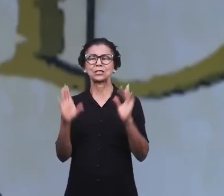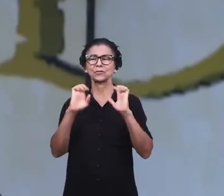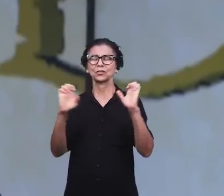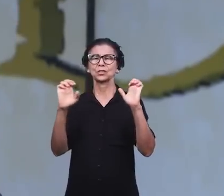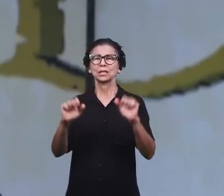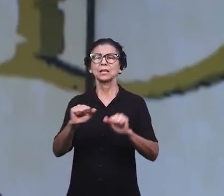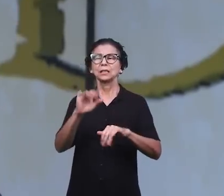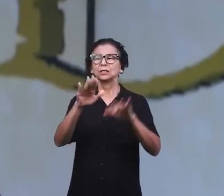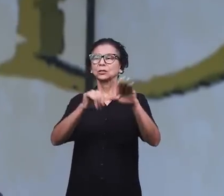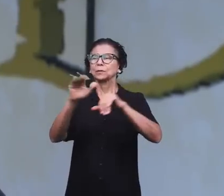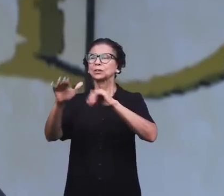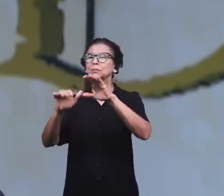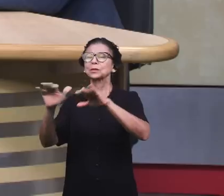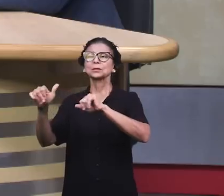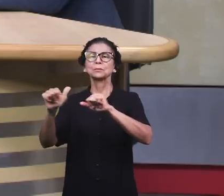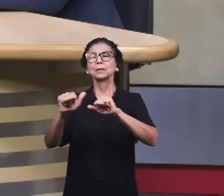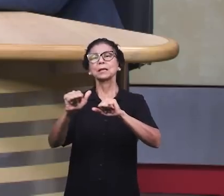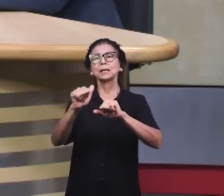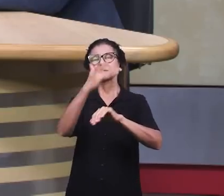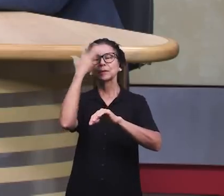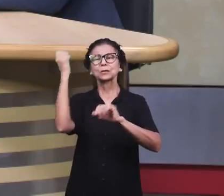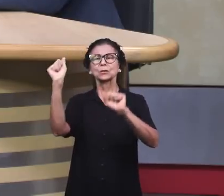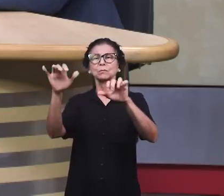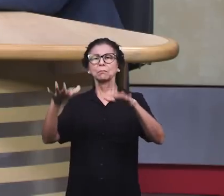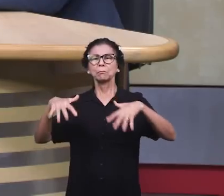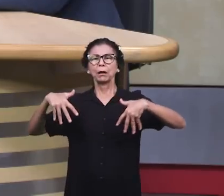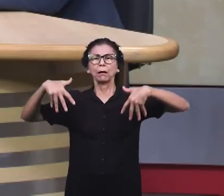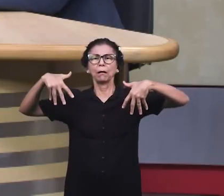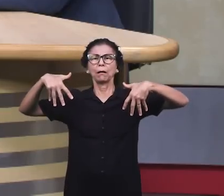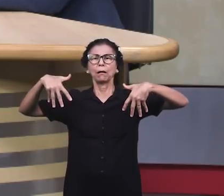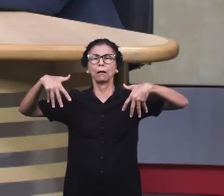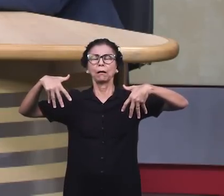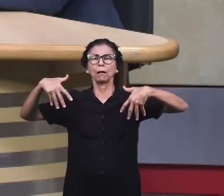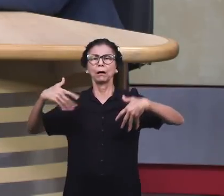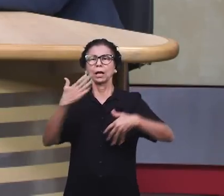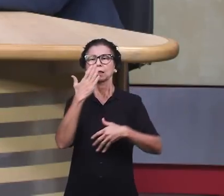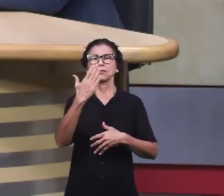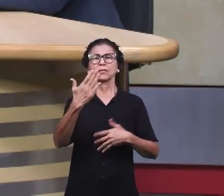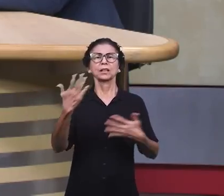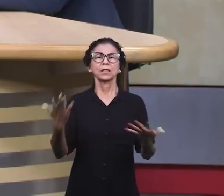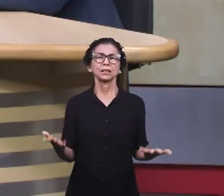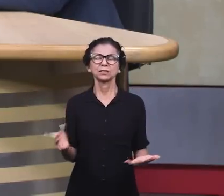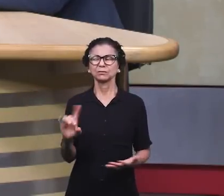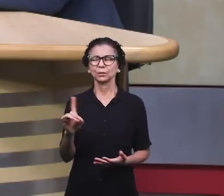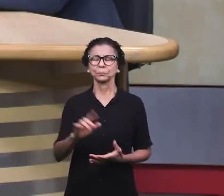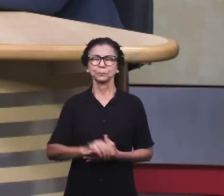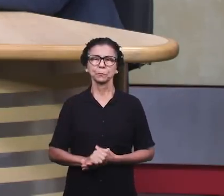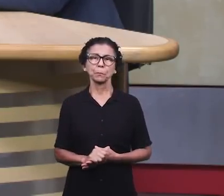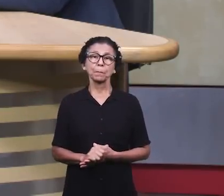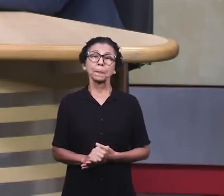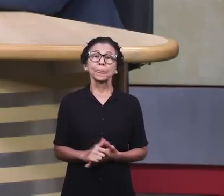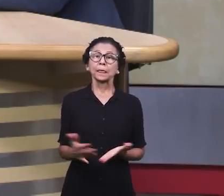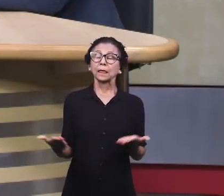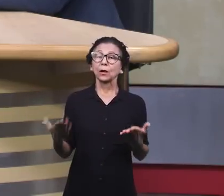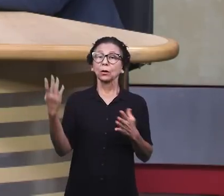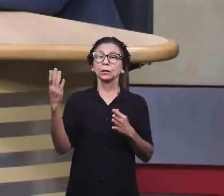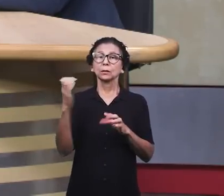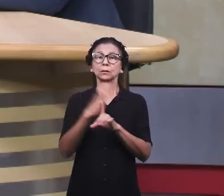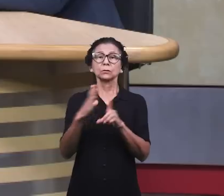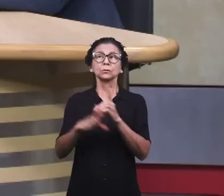e todo mundo levantar a mão e tudo. Levantar a mão, levar na frente. Ir lá na frente. Então o Senhor mostrou que com o culto profético nós íamos mudar